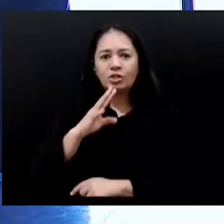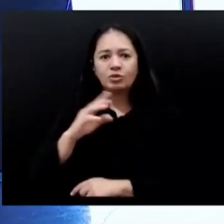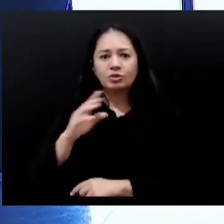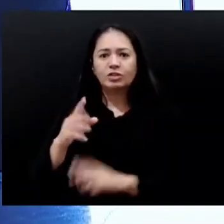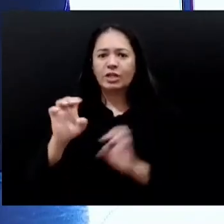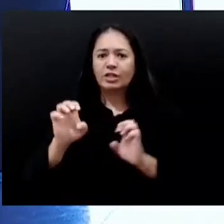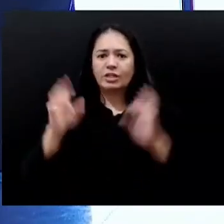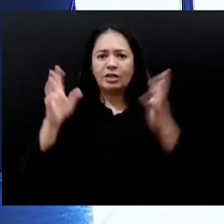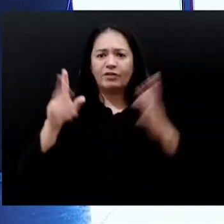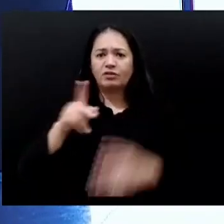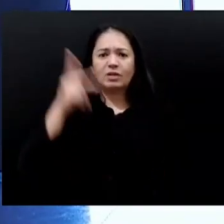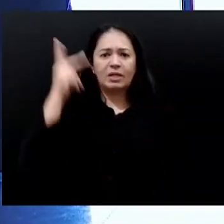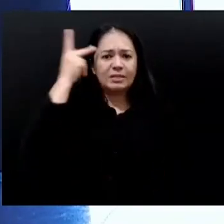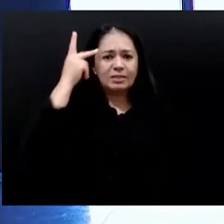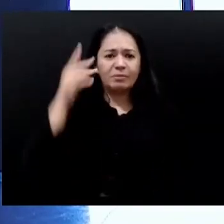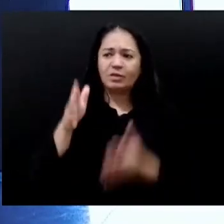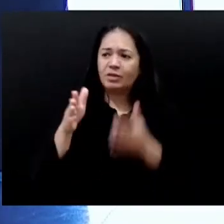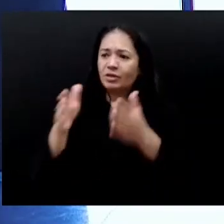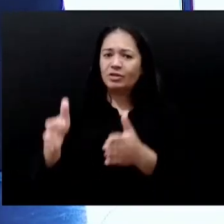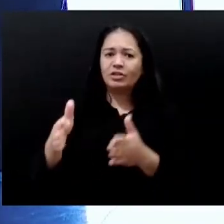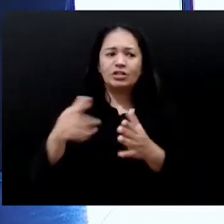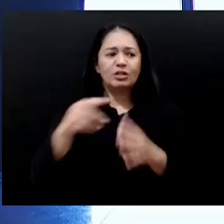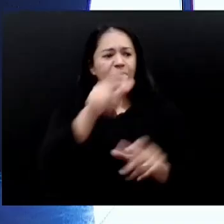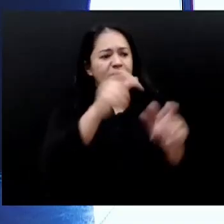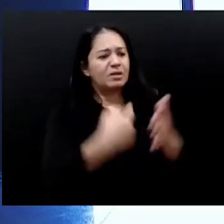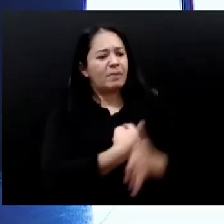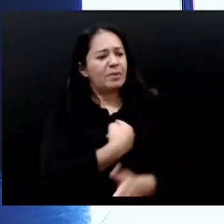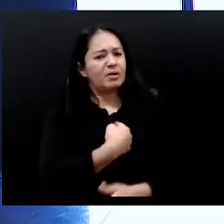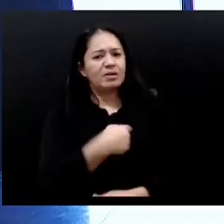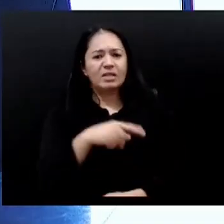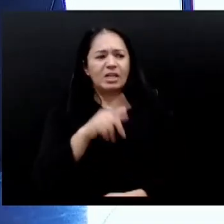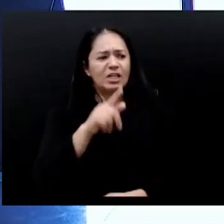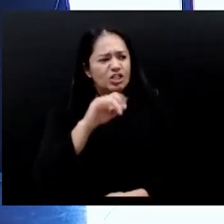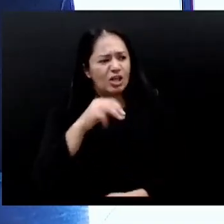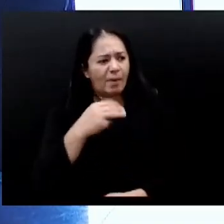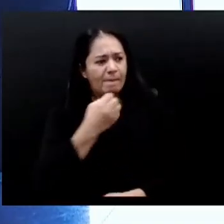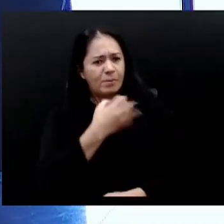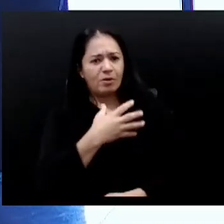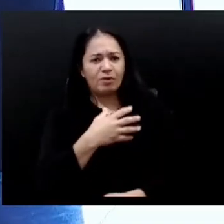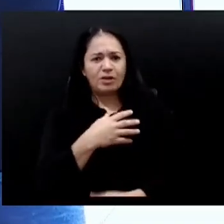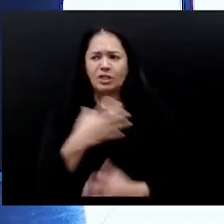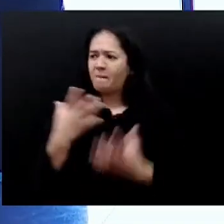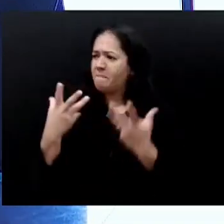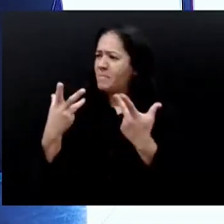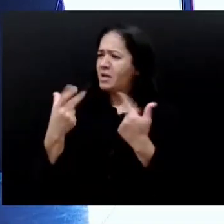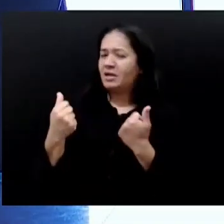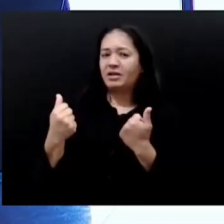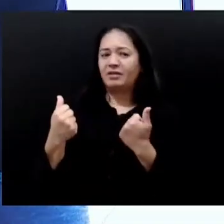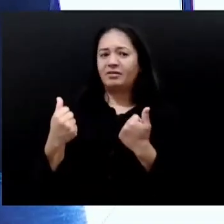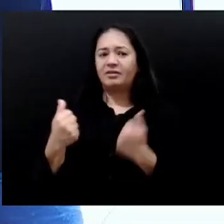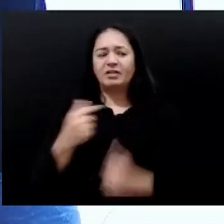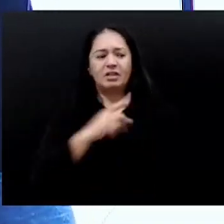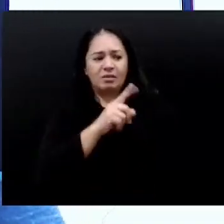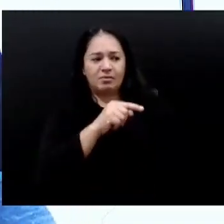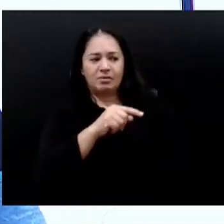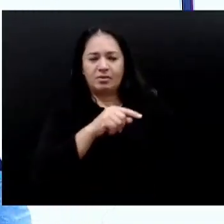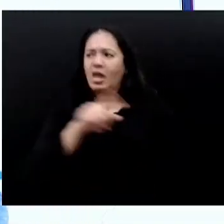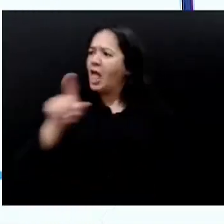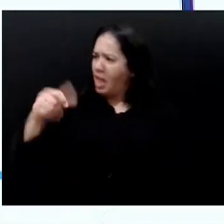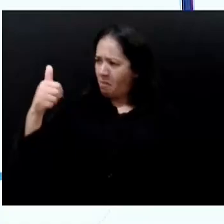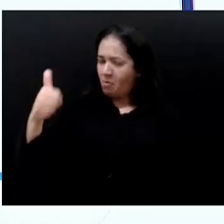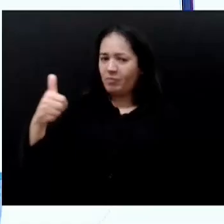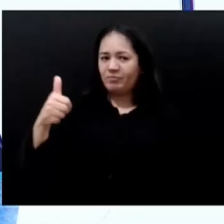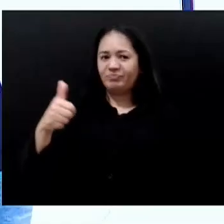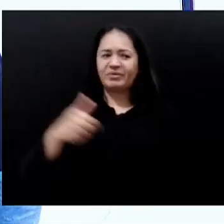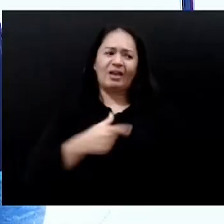que eu chegava e me perguntava. Eu perguntava, esse gin é bom? Ah, esse gin é fantástico. Eu falei, não é bom, tal. Eu falei, esse gin é de Campinas, rapaz, eu